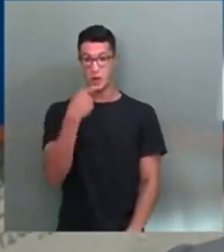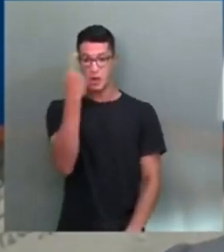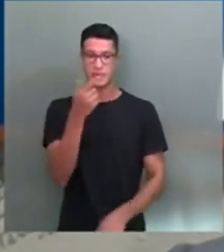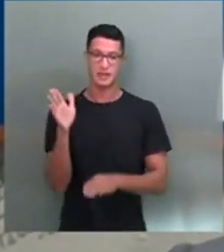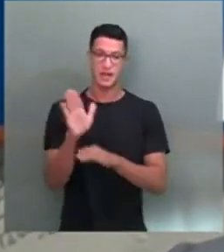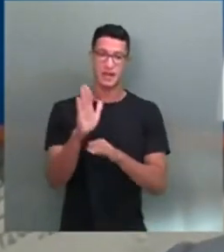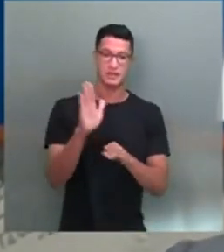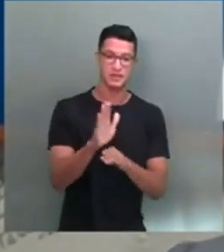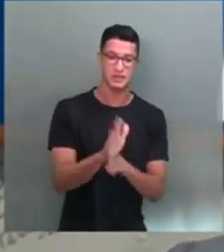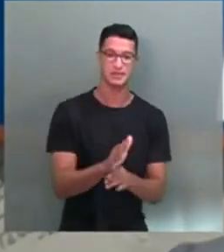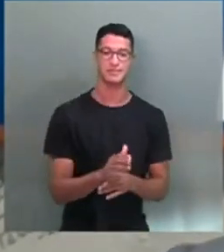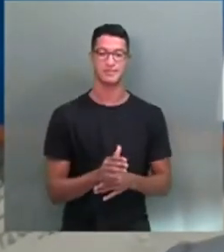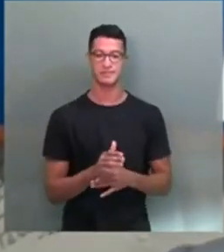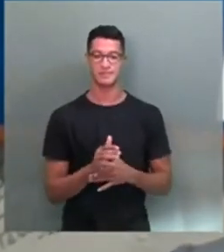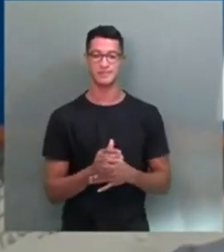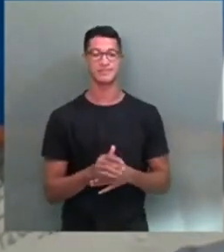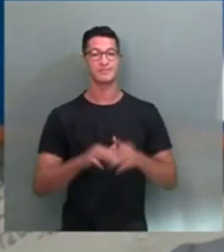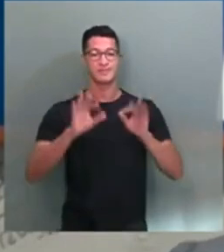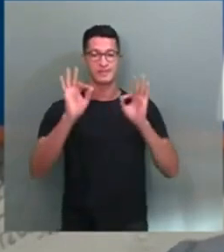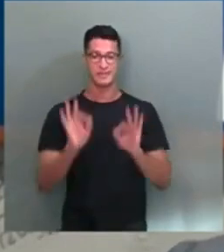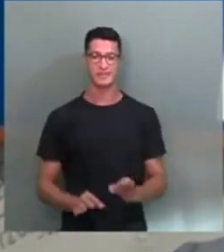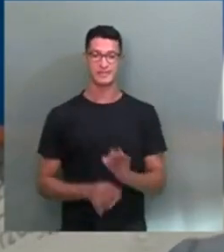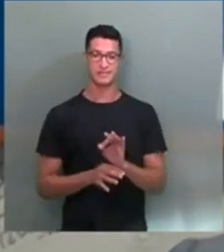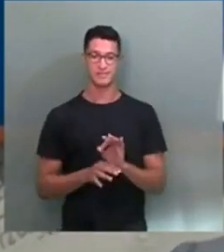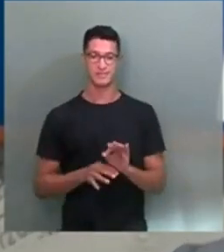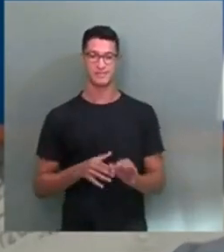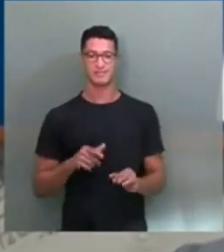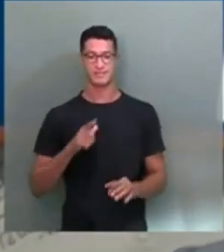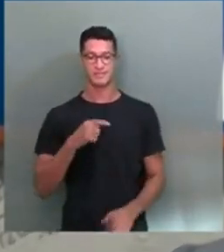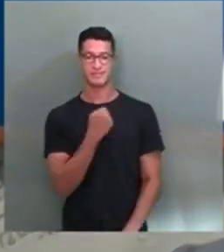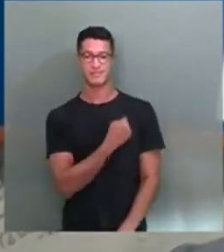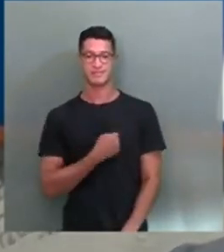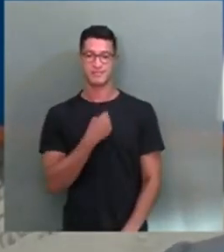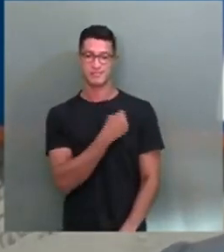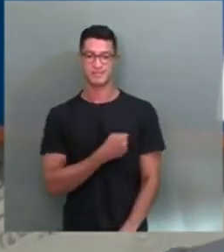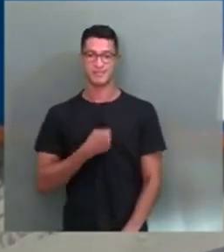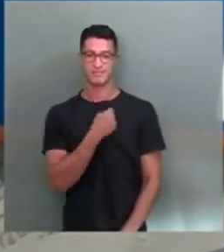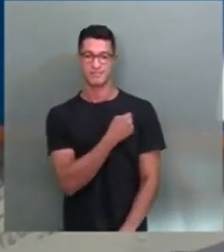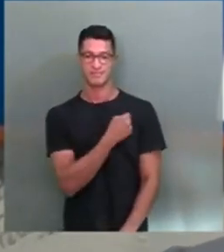ajudando. Com certeza. Tenho saudade, Fernando.